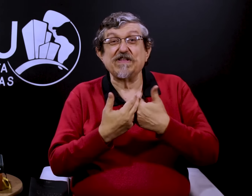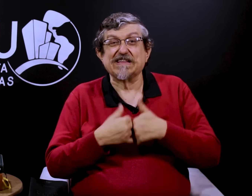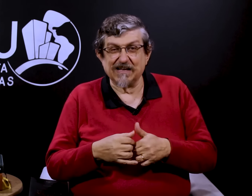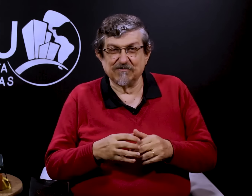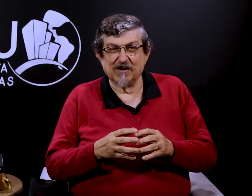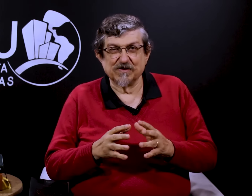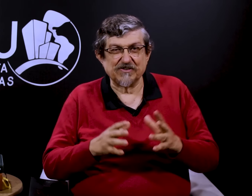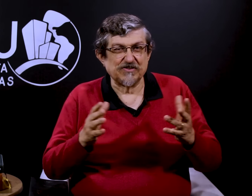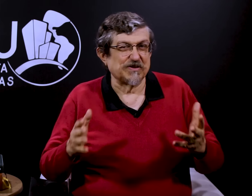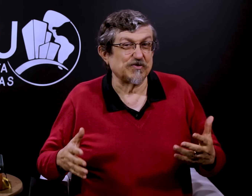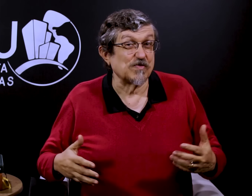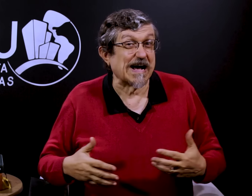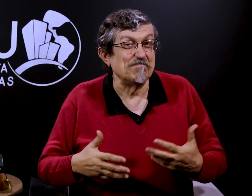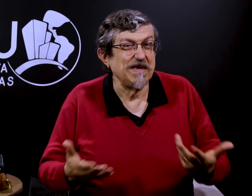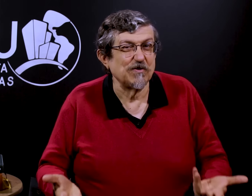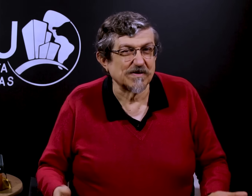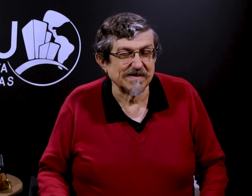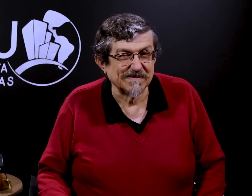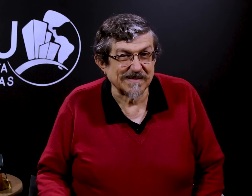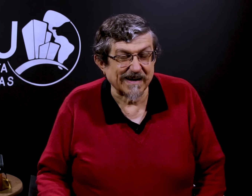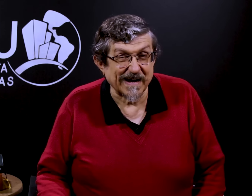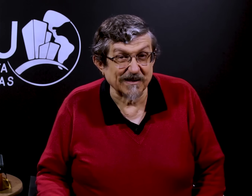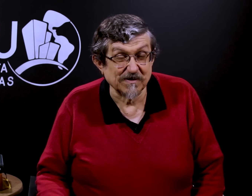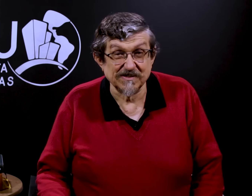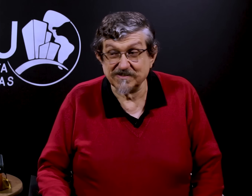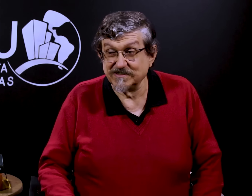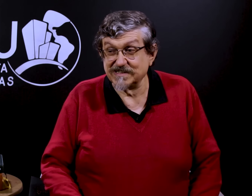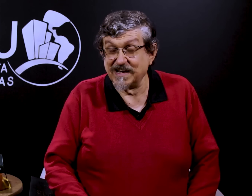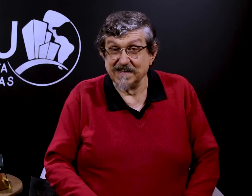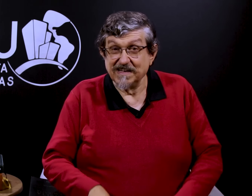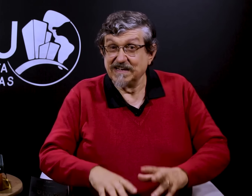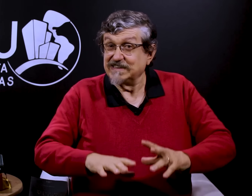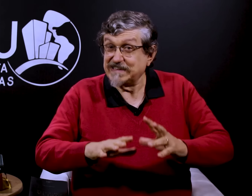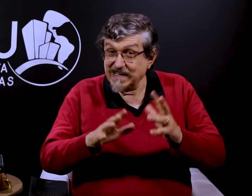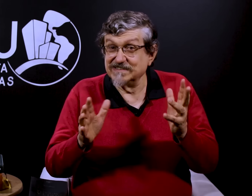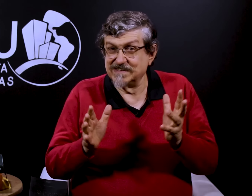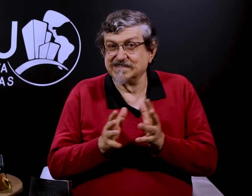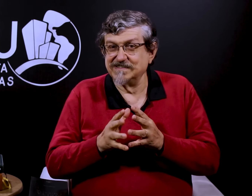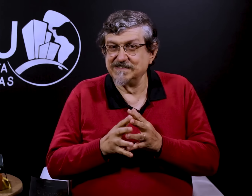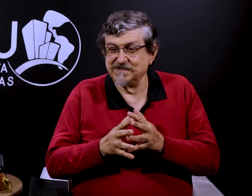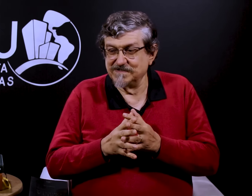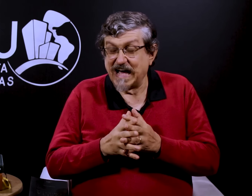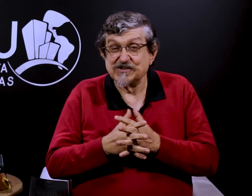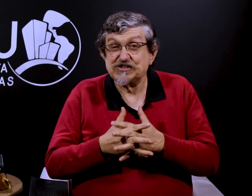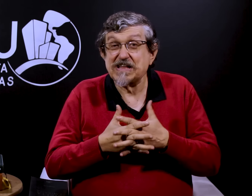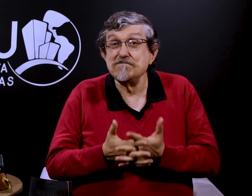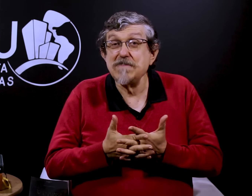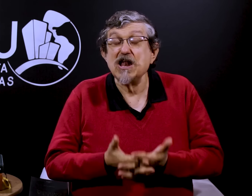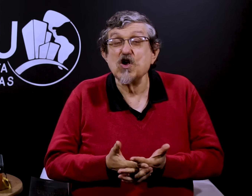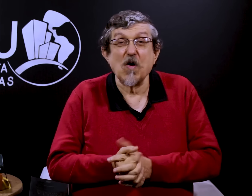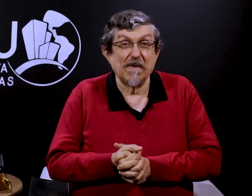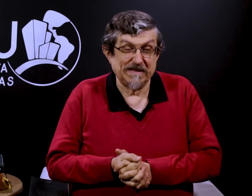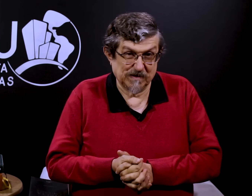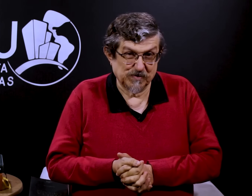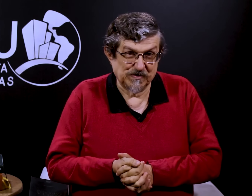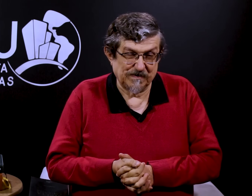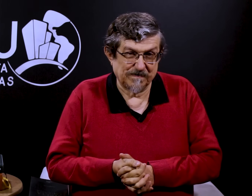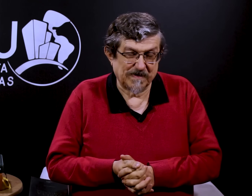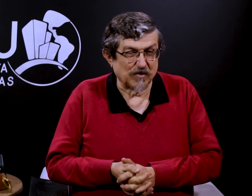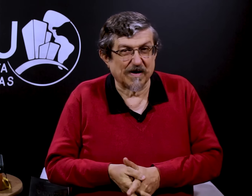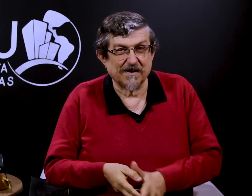é convidado ao que a gente chama de um caminho, assim, sagrado, a gente já tenta, assim, agir da melhor